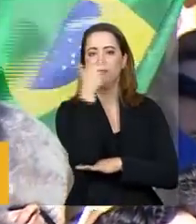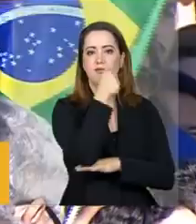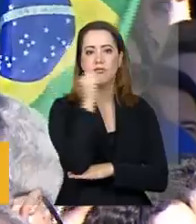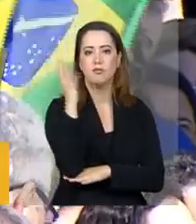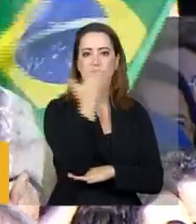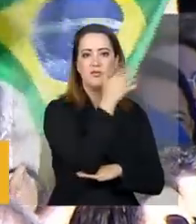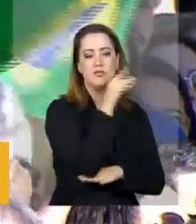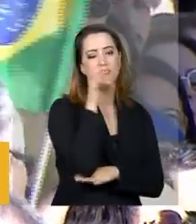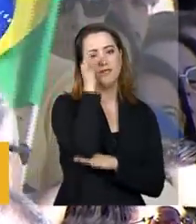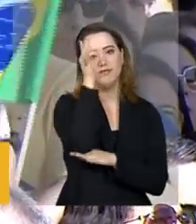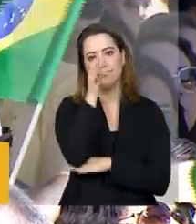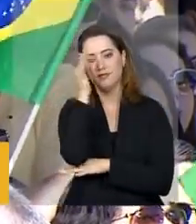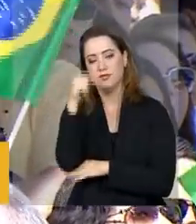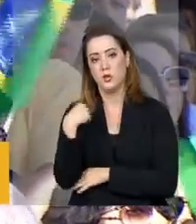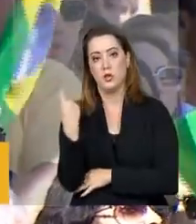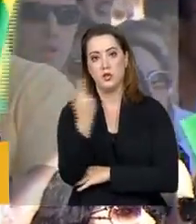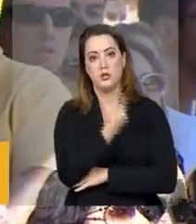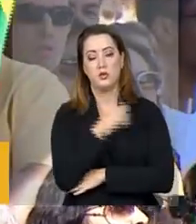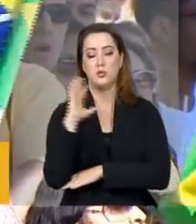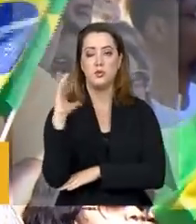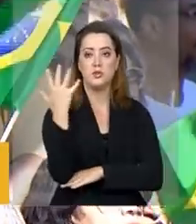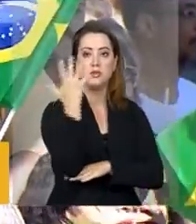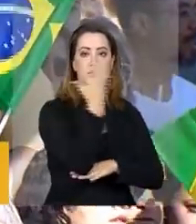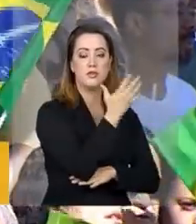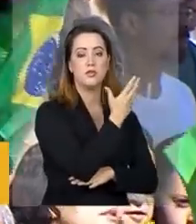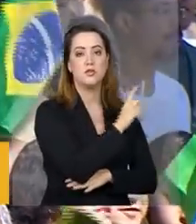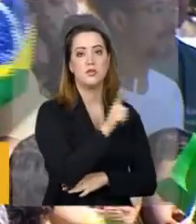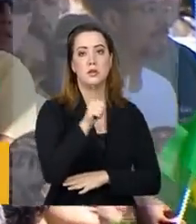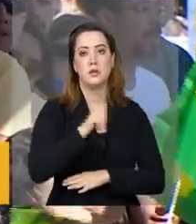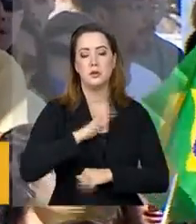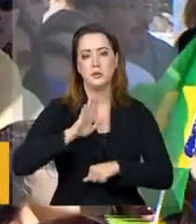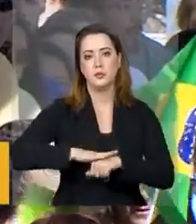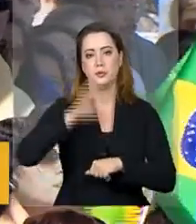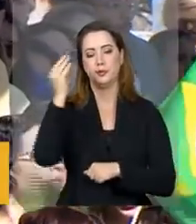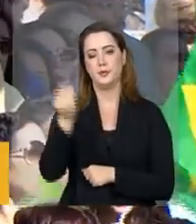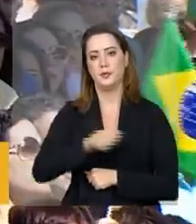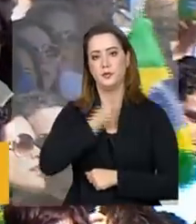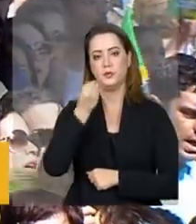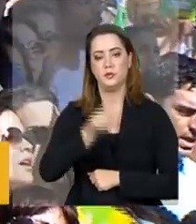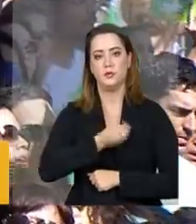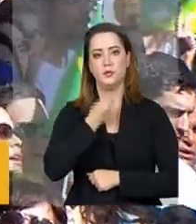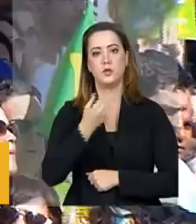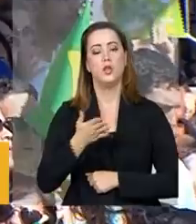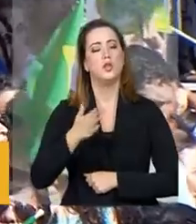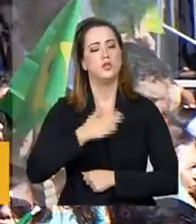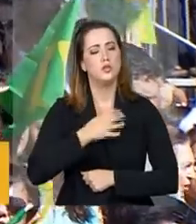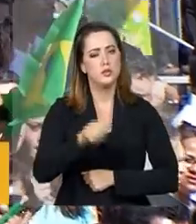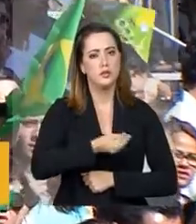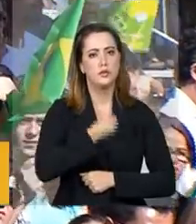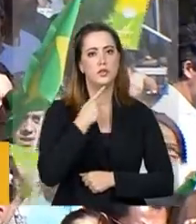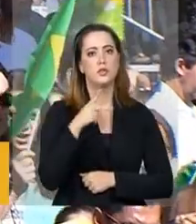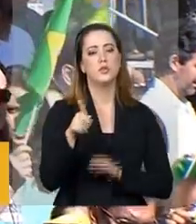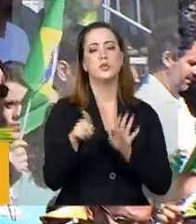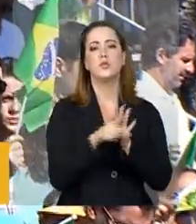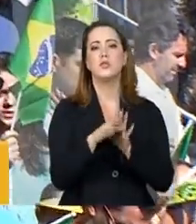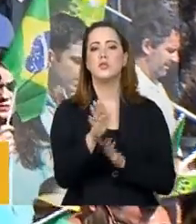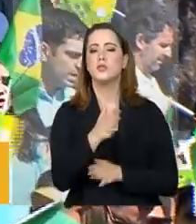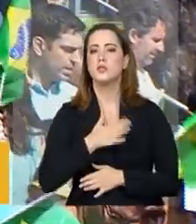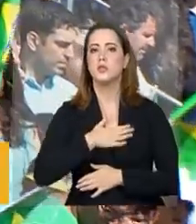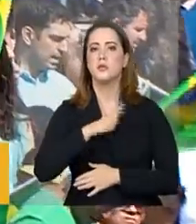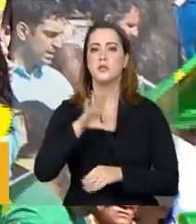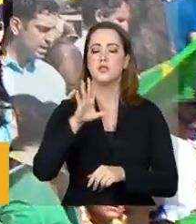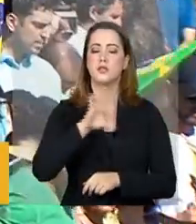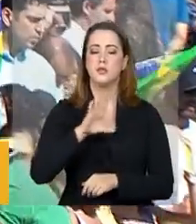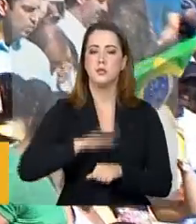têm mais flores, nossos bosques têm mais vida, nossa vida no teu